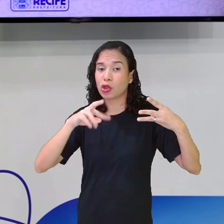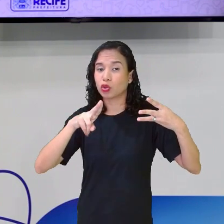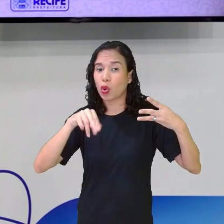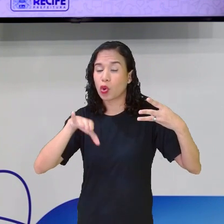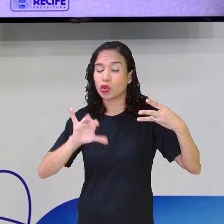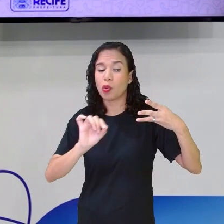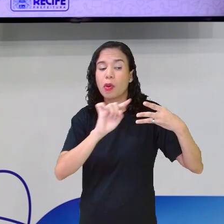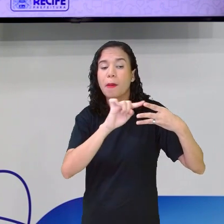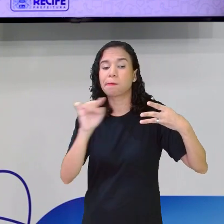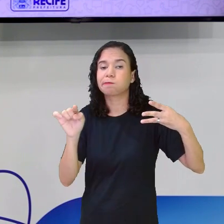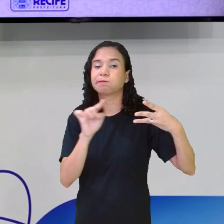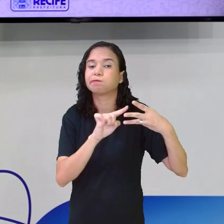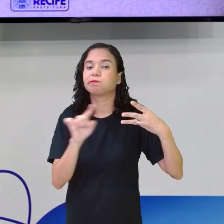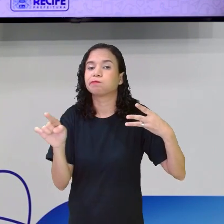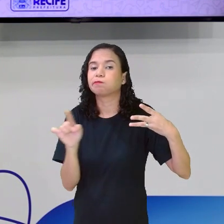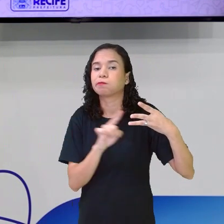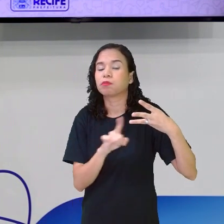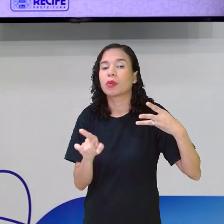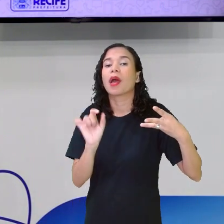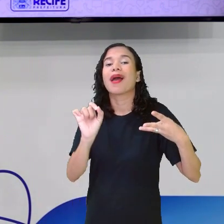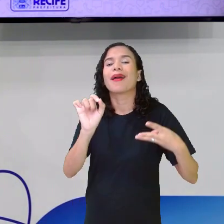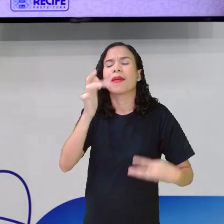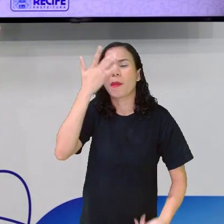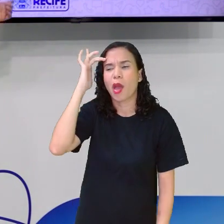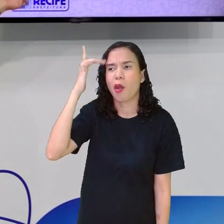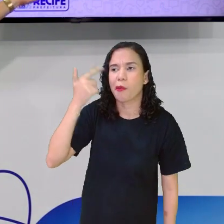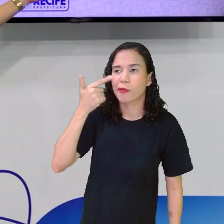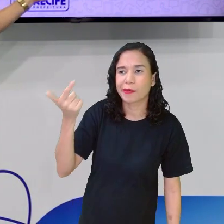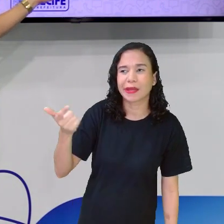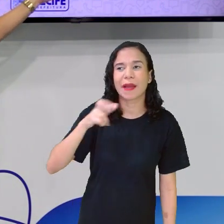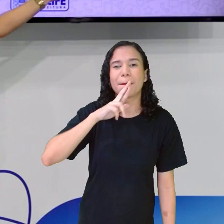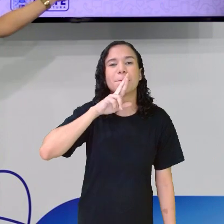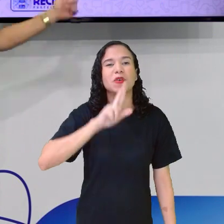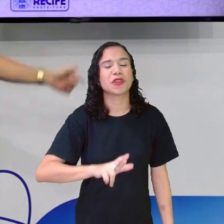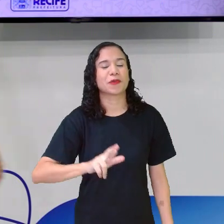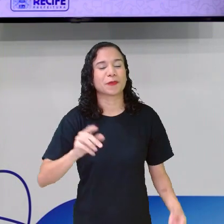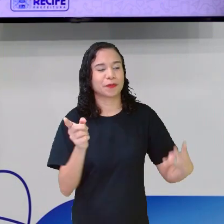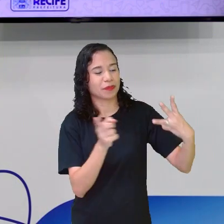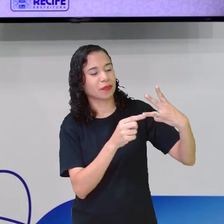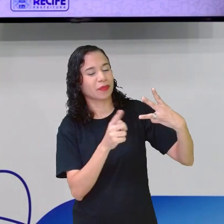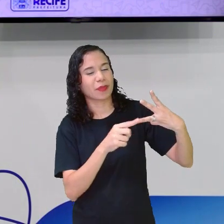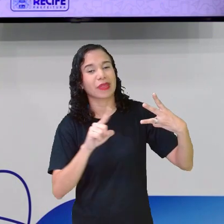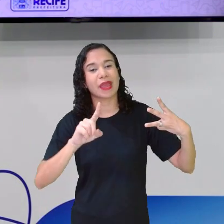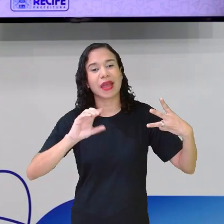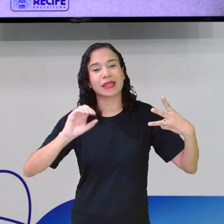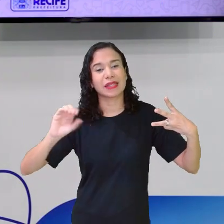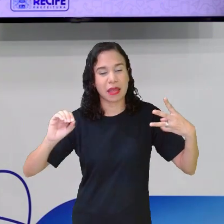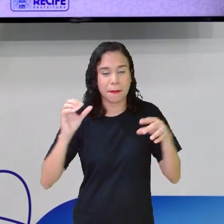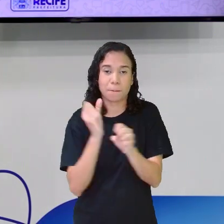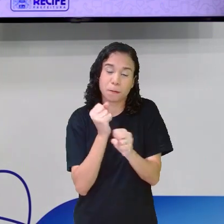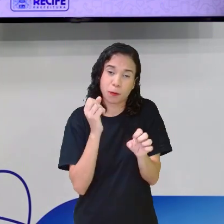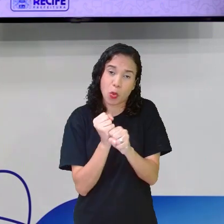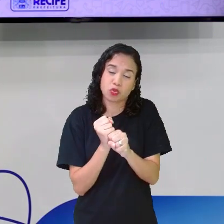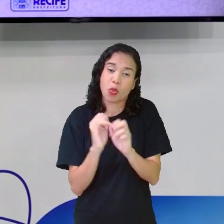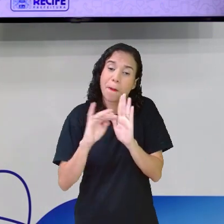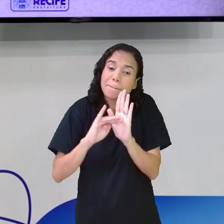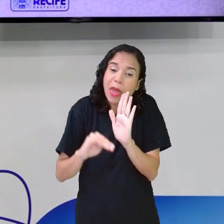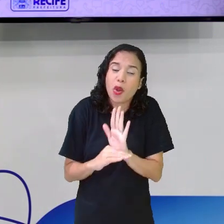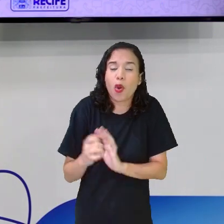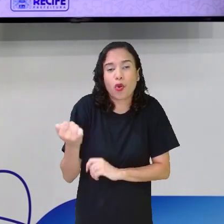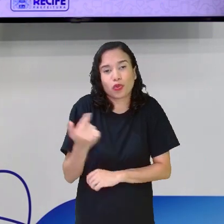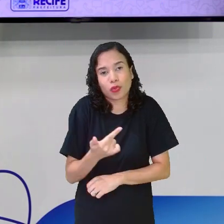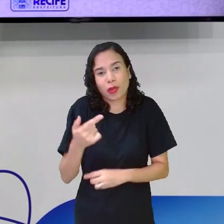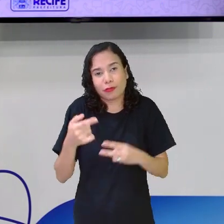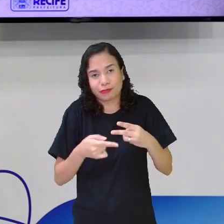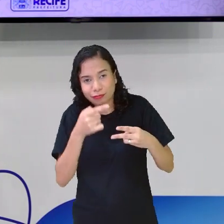Dou-lhe uma, dou-lhe duas, dou-lhe três. Quem respondeu Antônio está correto. Antônio fez menos pontos.